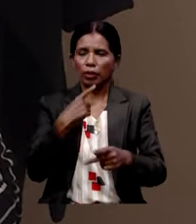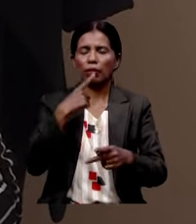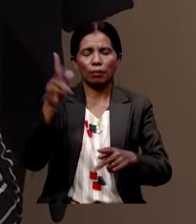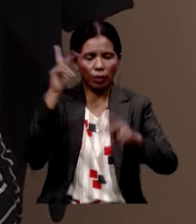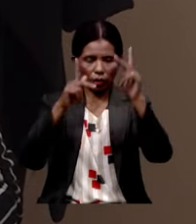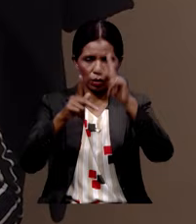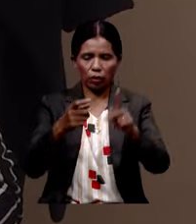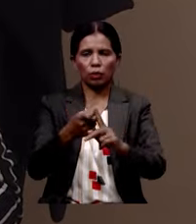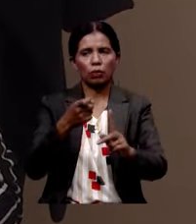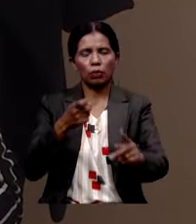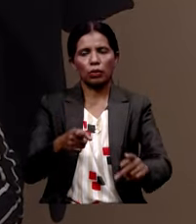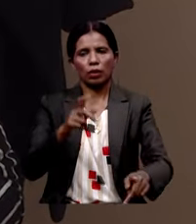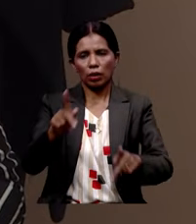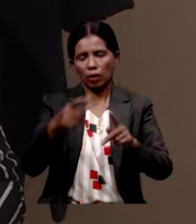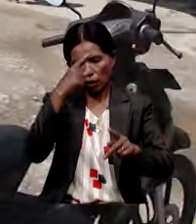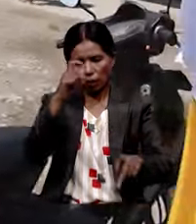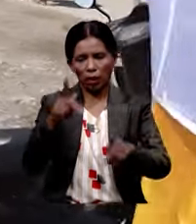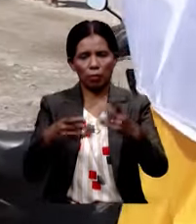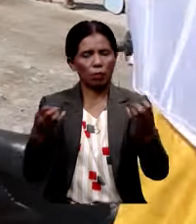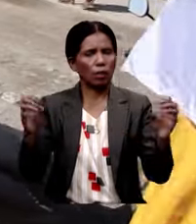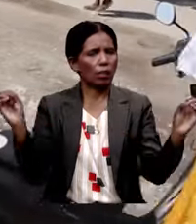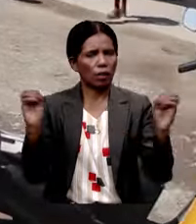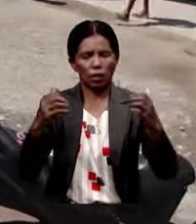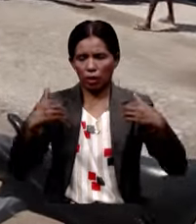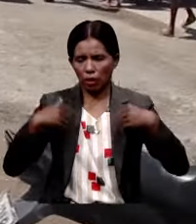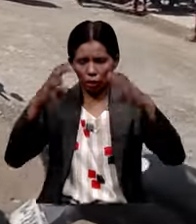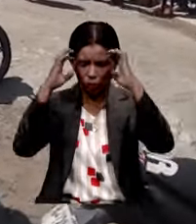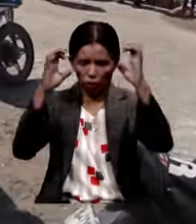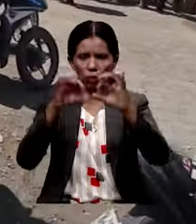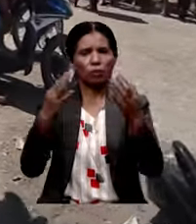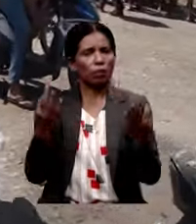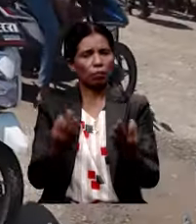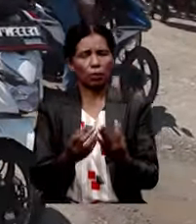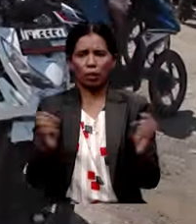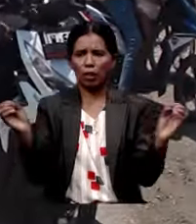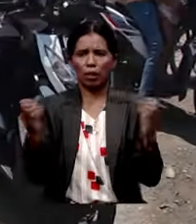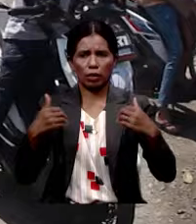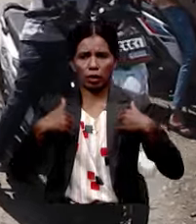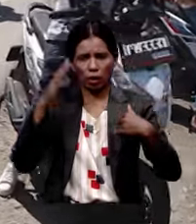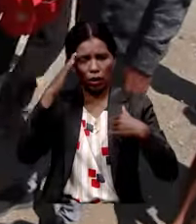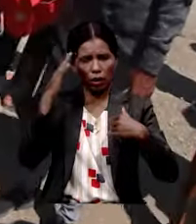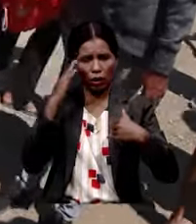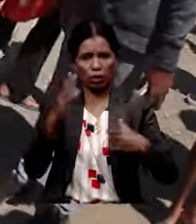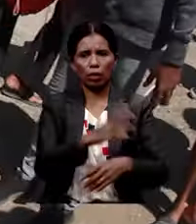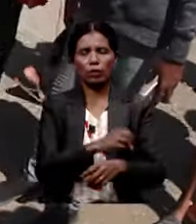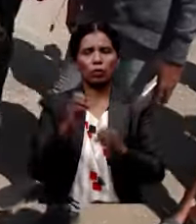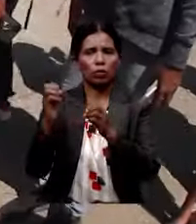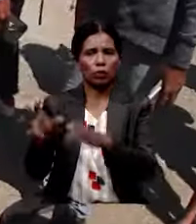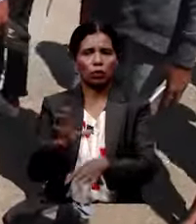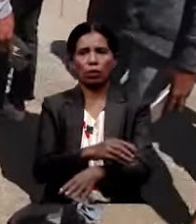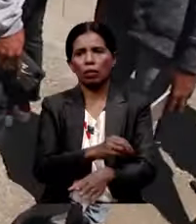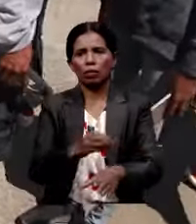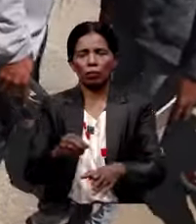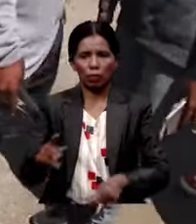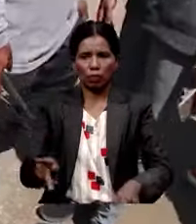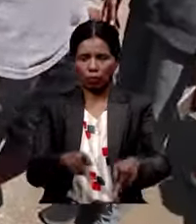Rússia acto, né, também a comunidade barra, mas sem falta educação familiar, não é lei a consciência ou de prática, boa, né, bem, lá merece para o